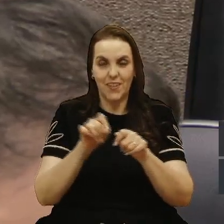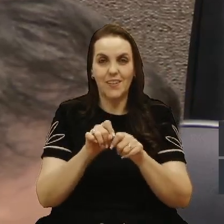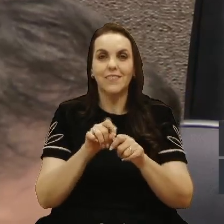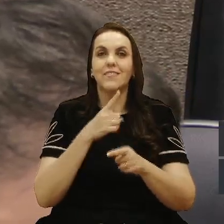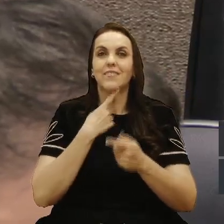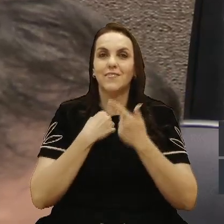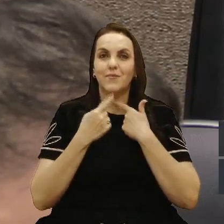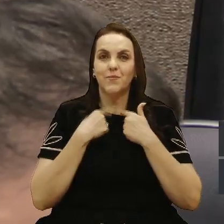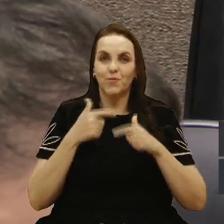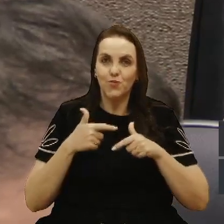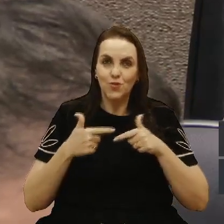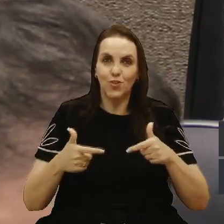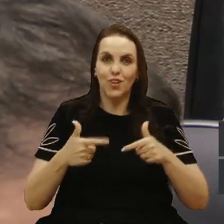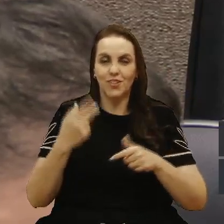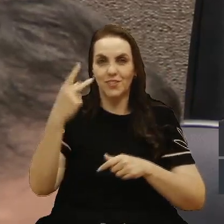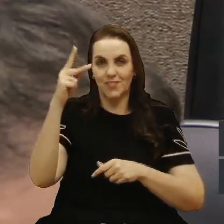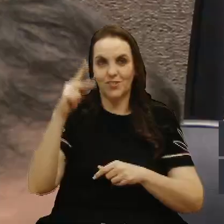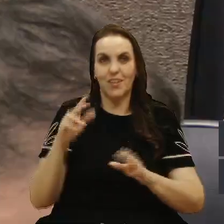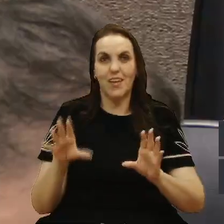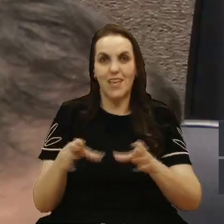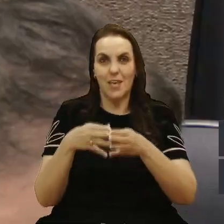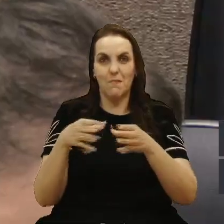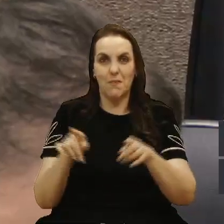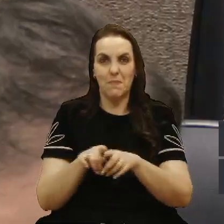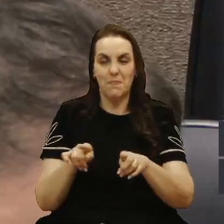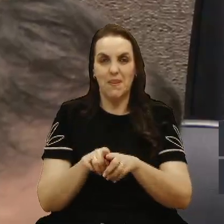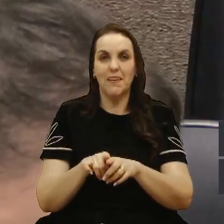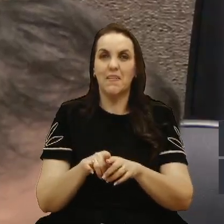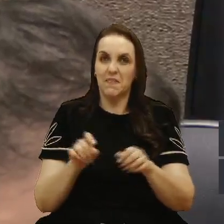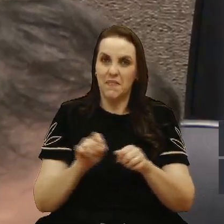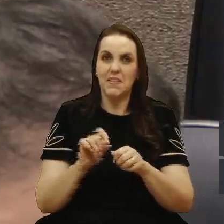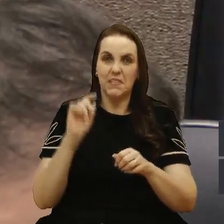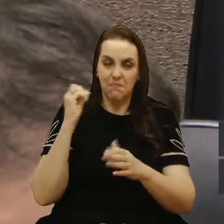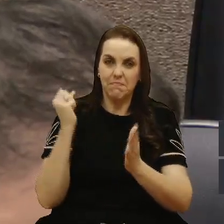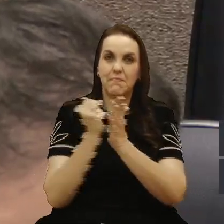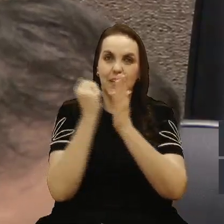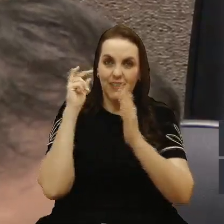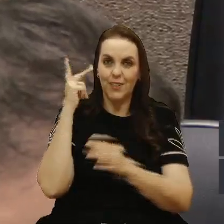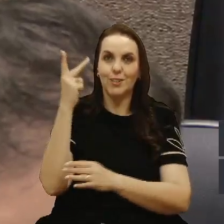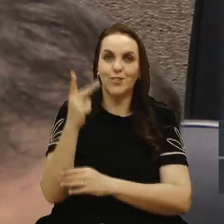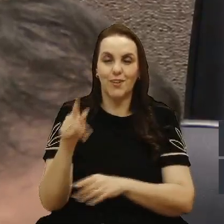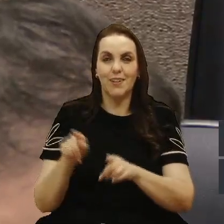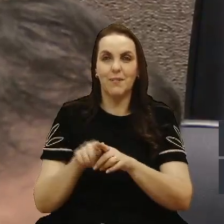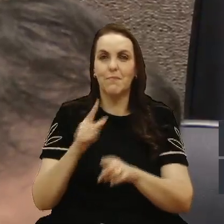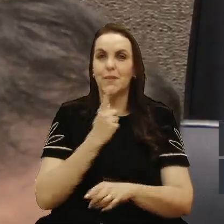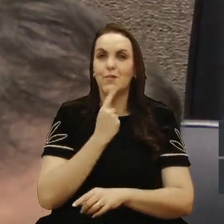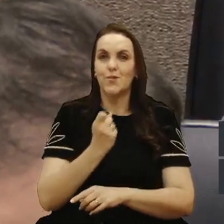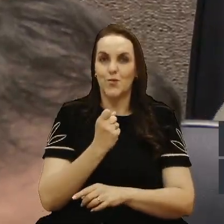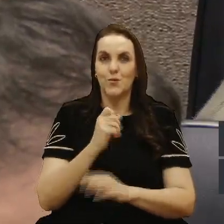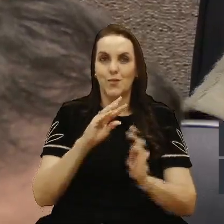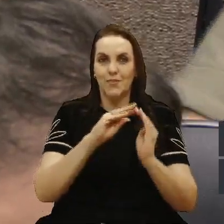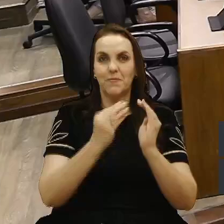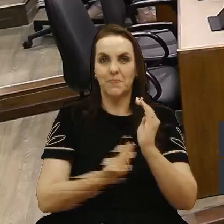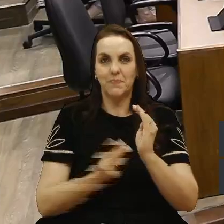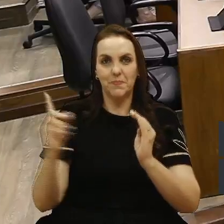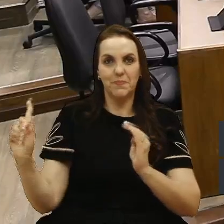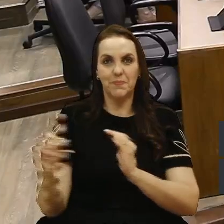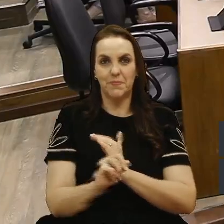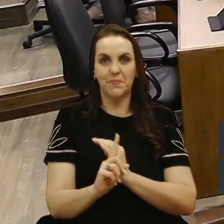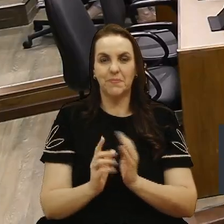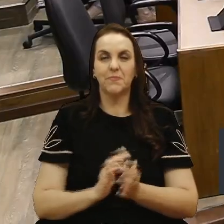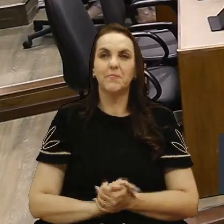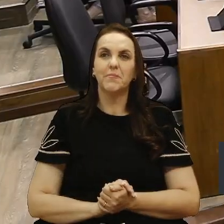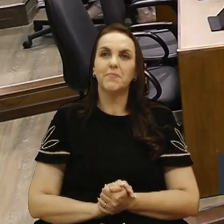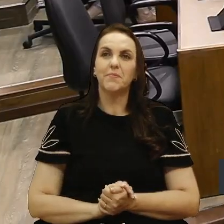sorte ao senhor e a toda a sua equipe, que com certeza farão história também, assim como o João vem de lá do Samay fazendo Obrigado, história, vereadora Daiane Mello. Quero